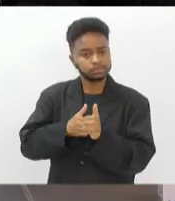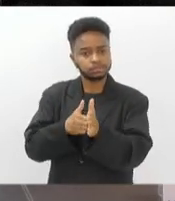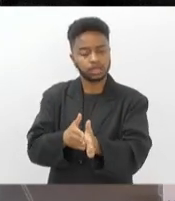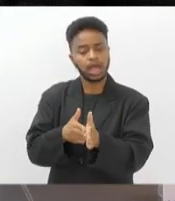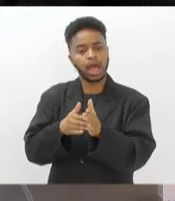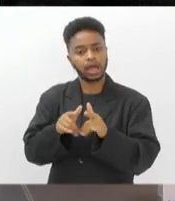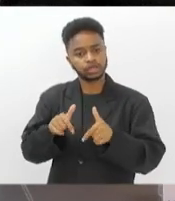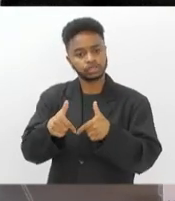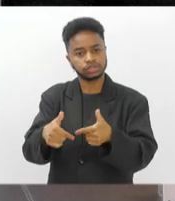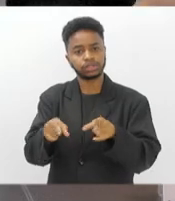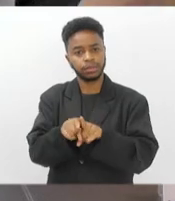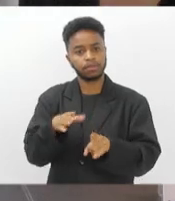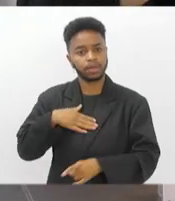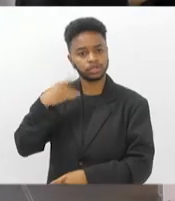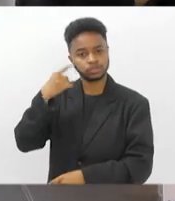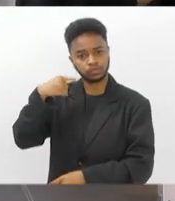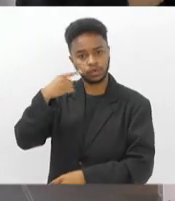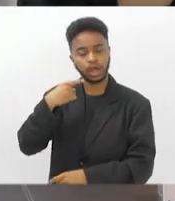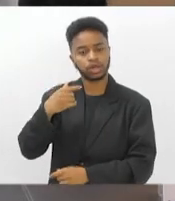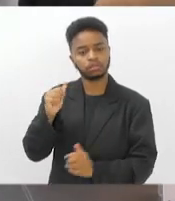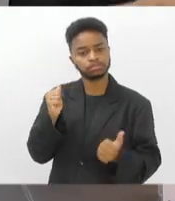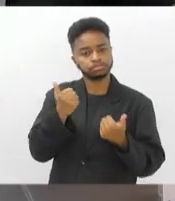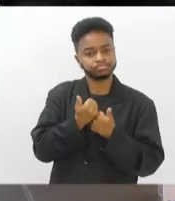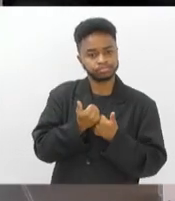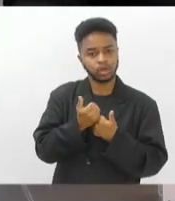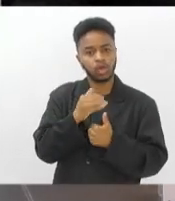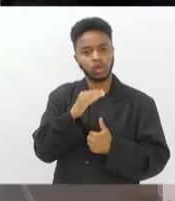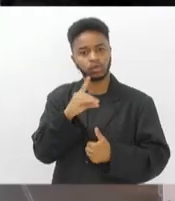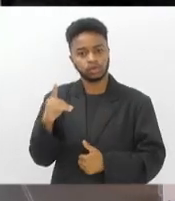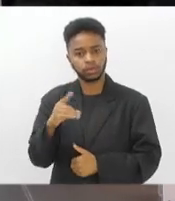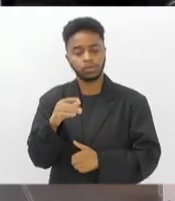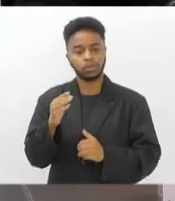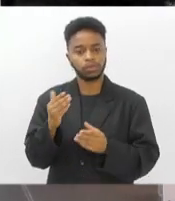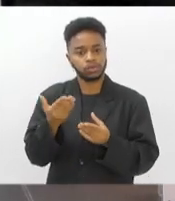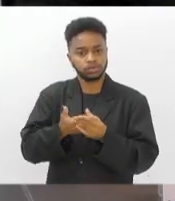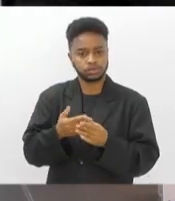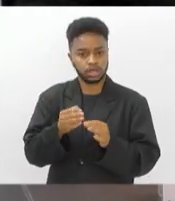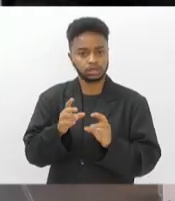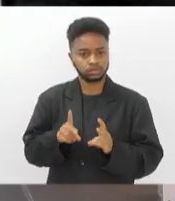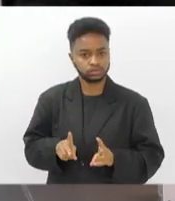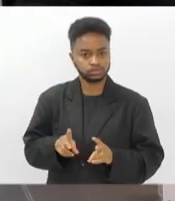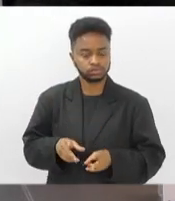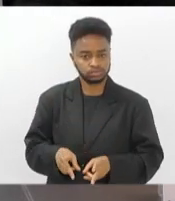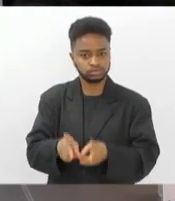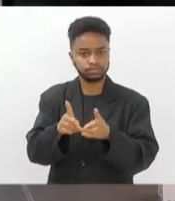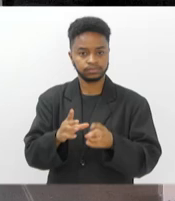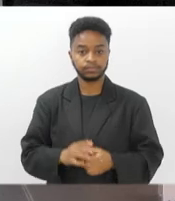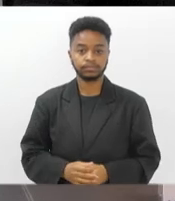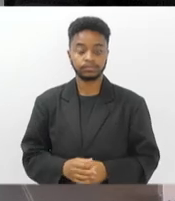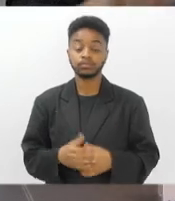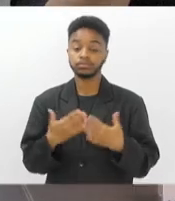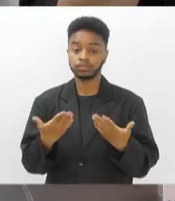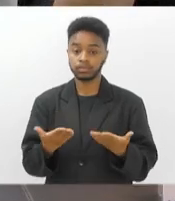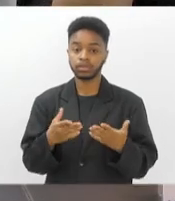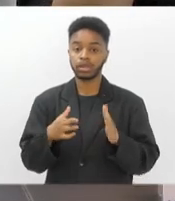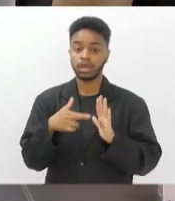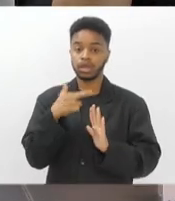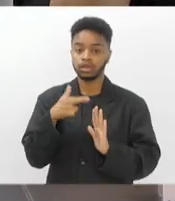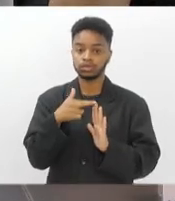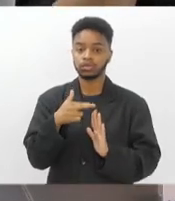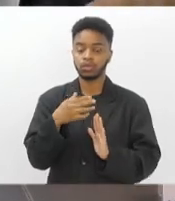coordenando minha advogada que tá ordenando esse processo do jurídico para mim nesta linha considerando-se que a resolução